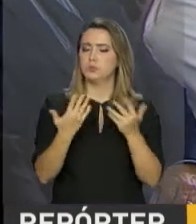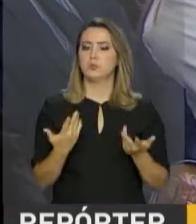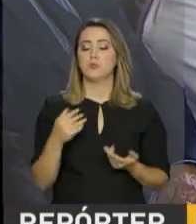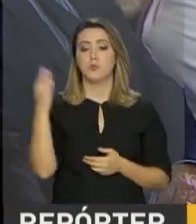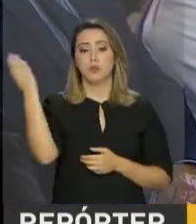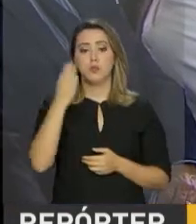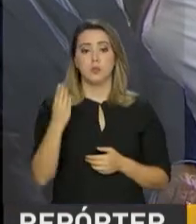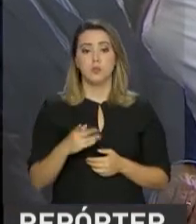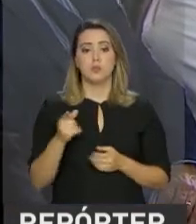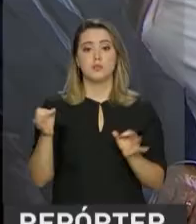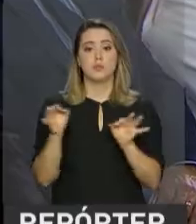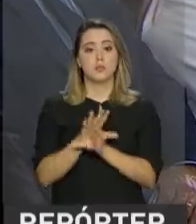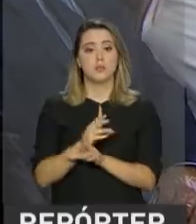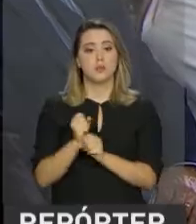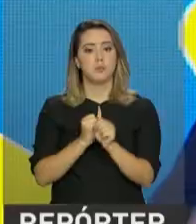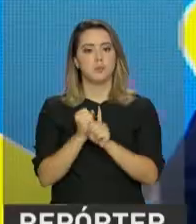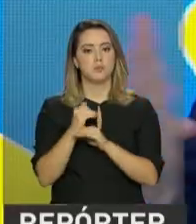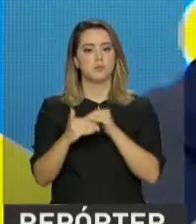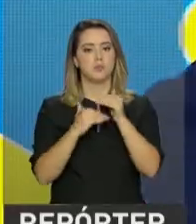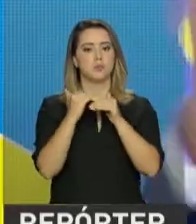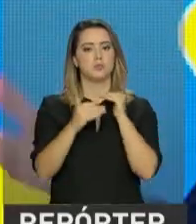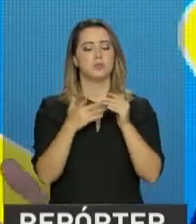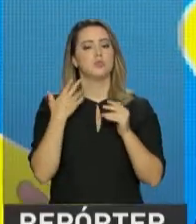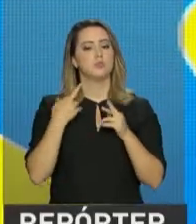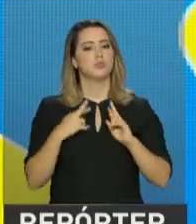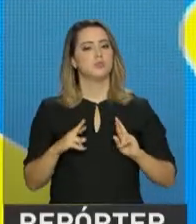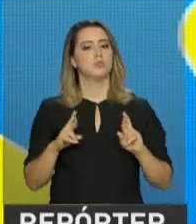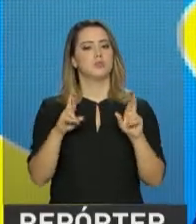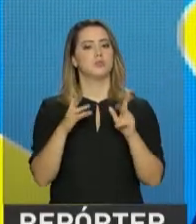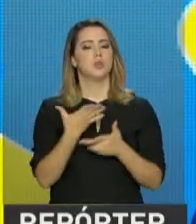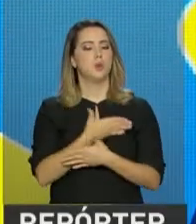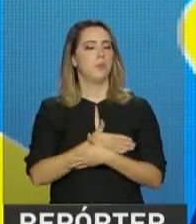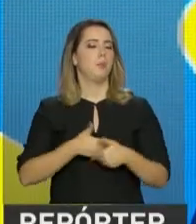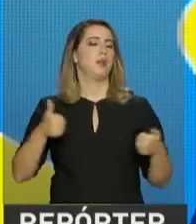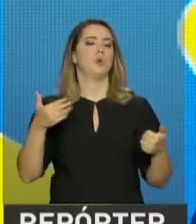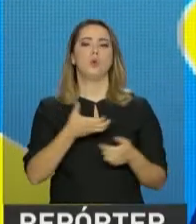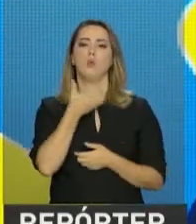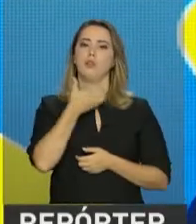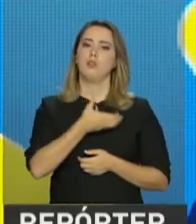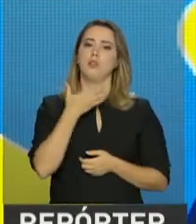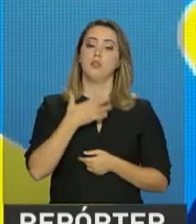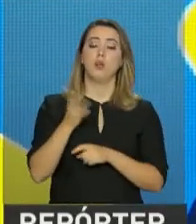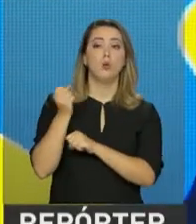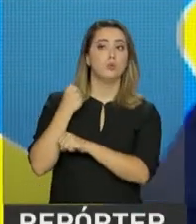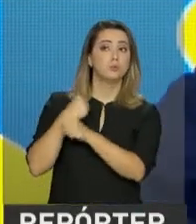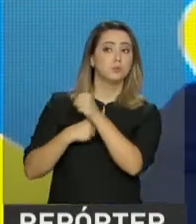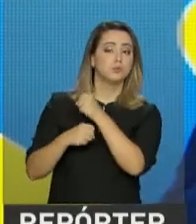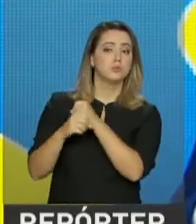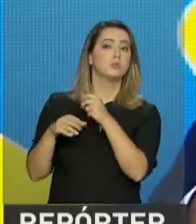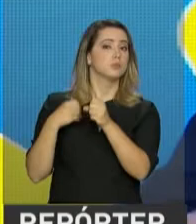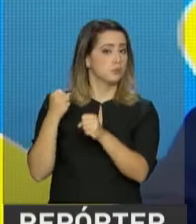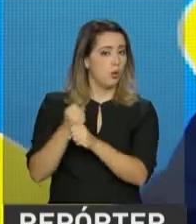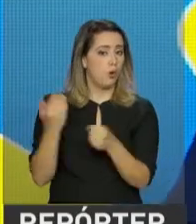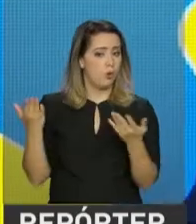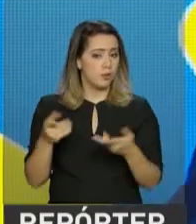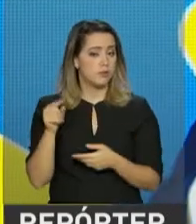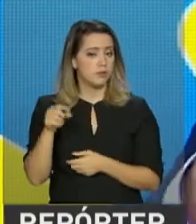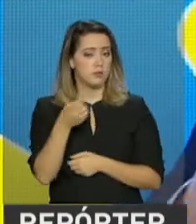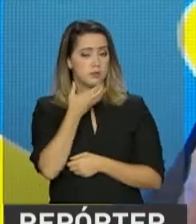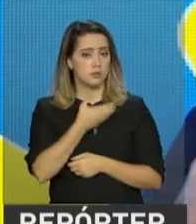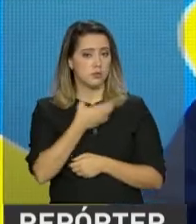o brasil terminou o ano crescendo já se espera o melhor natal dos últimos anos no brasil já se espera